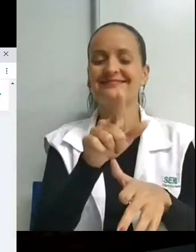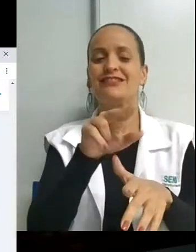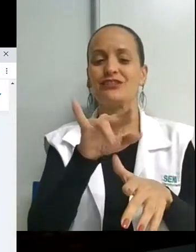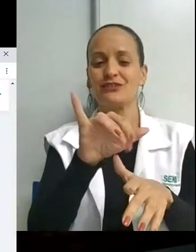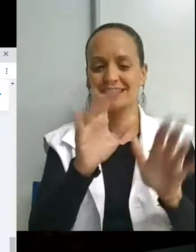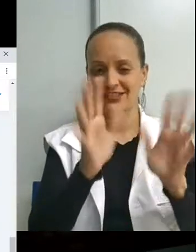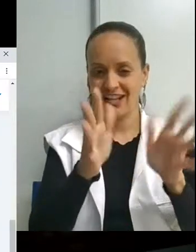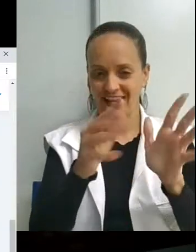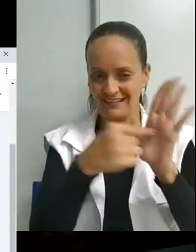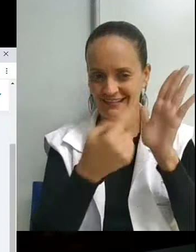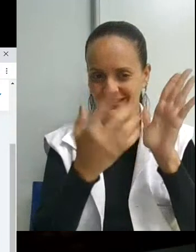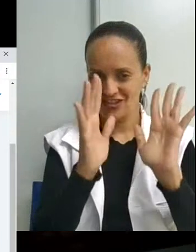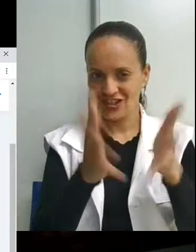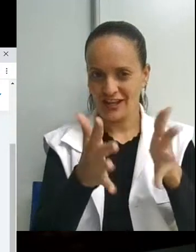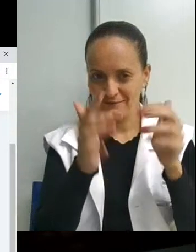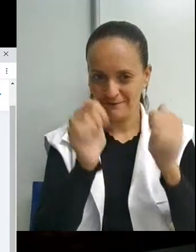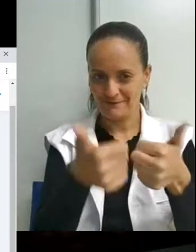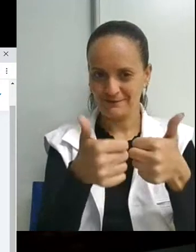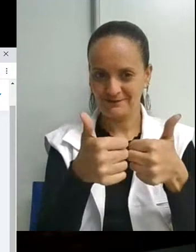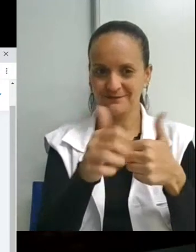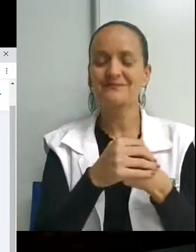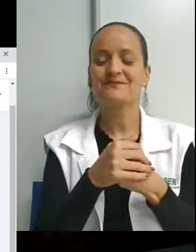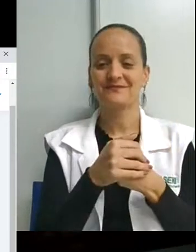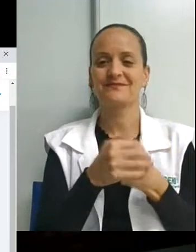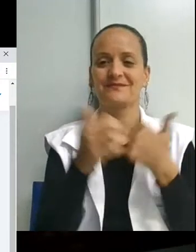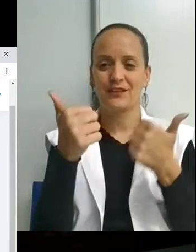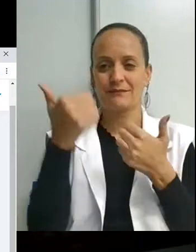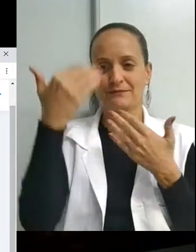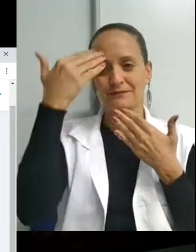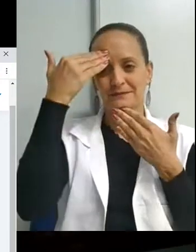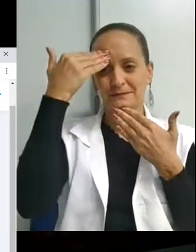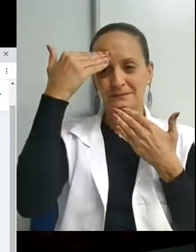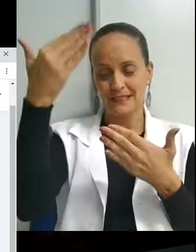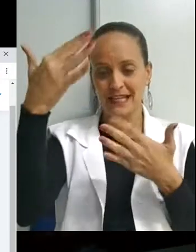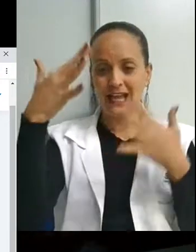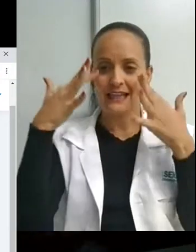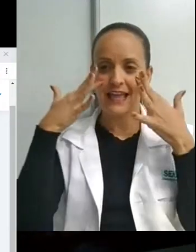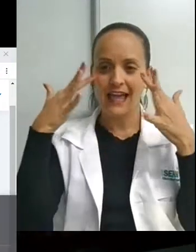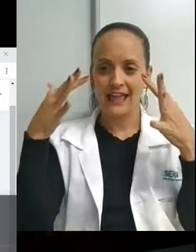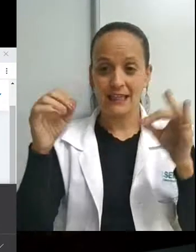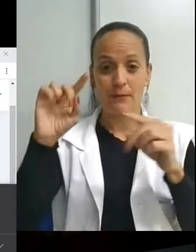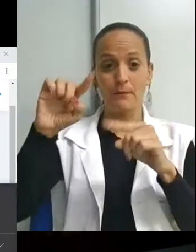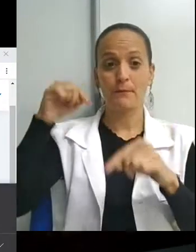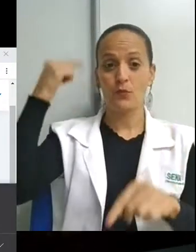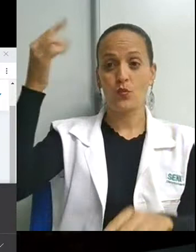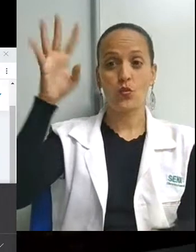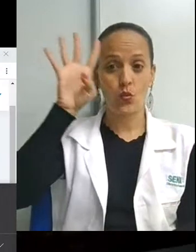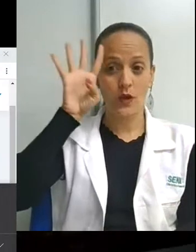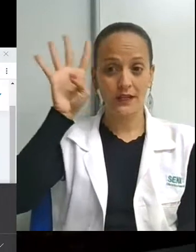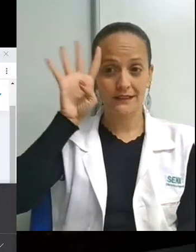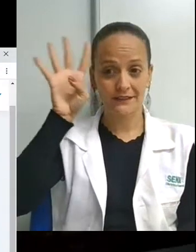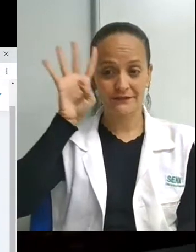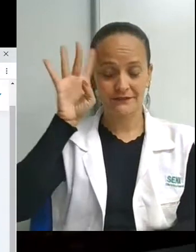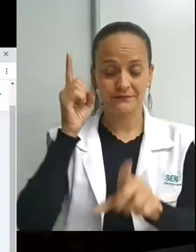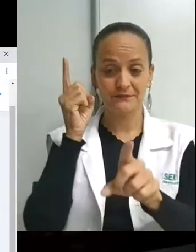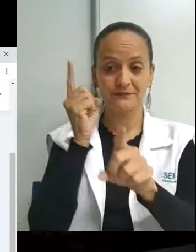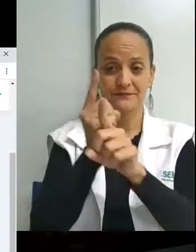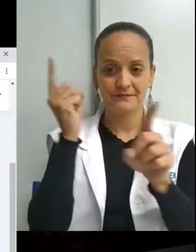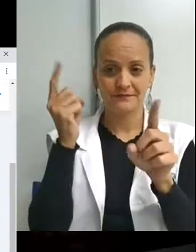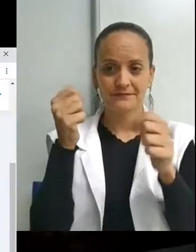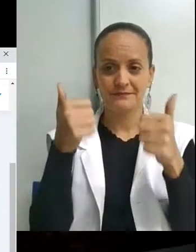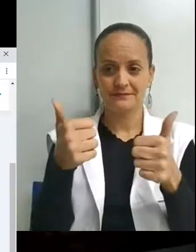pronto, são esses que assinaram. Então, agradeço aí a atenção de vocês. Até a próxima quarta-feira, né, dia 17,